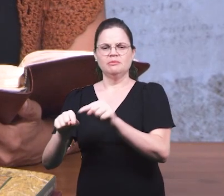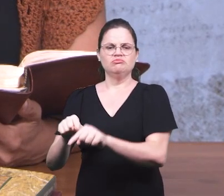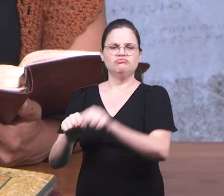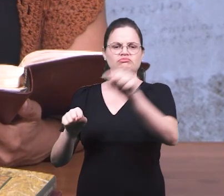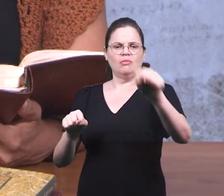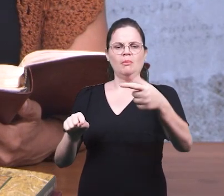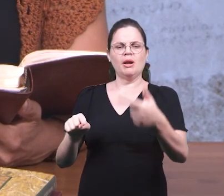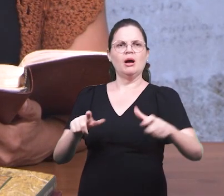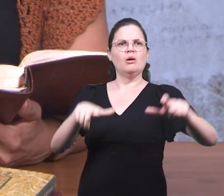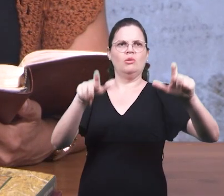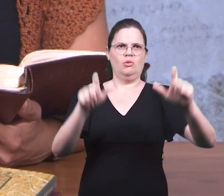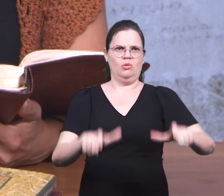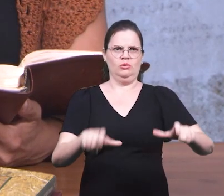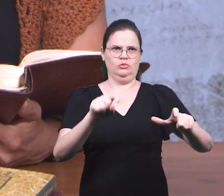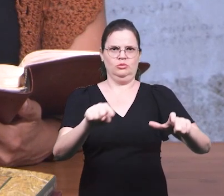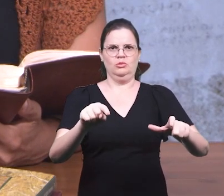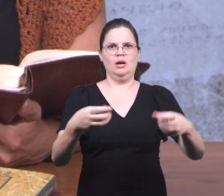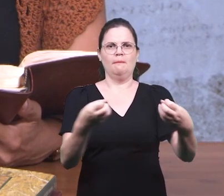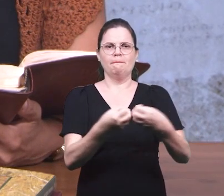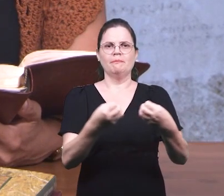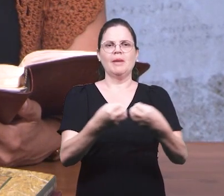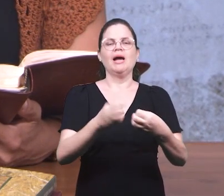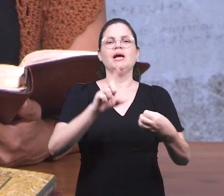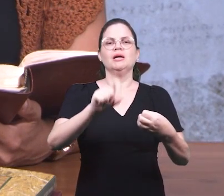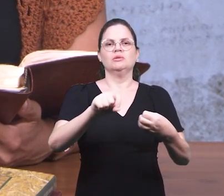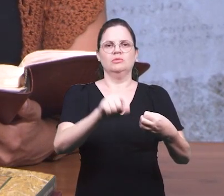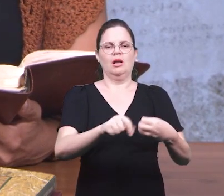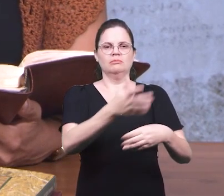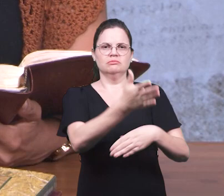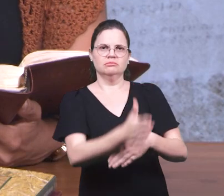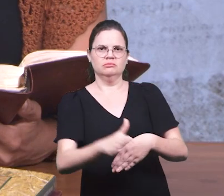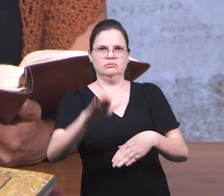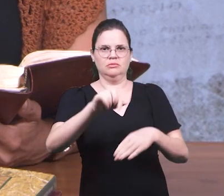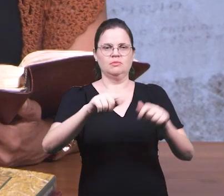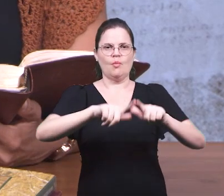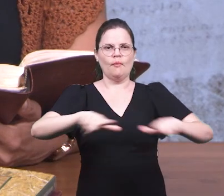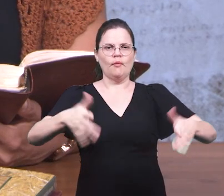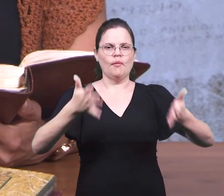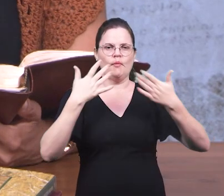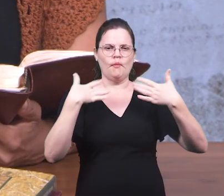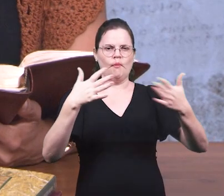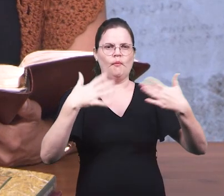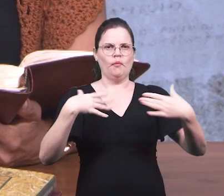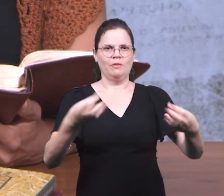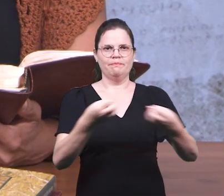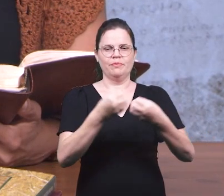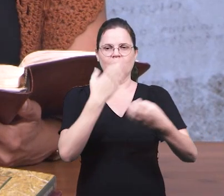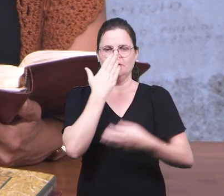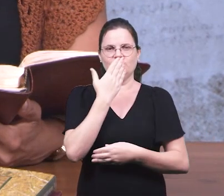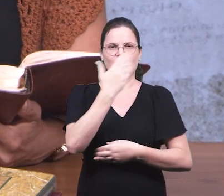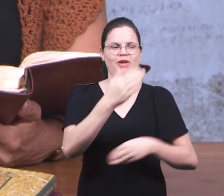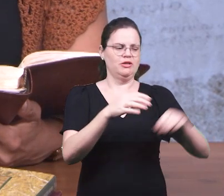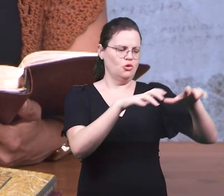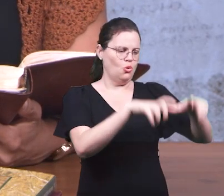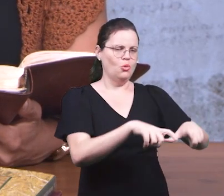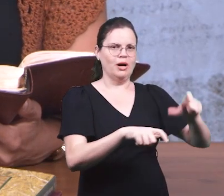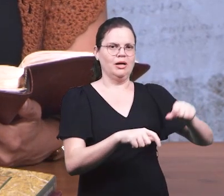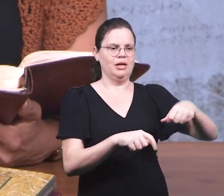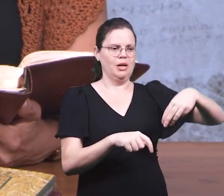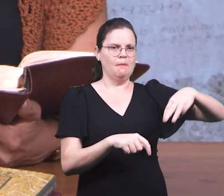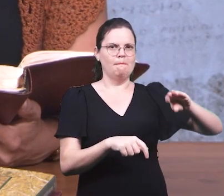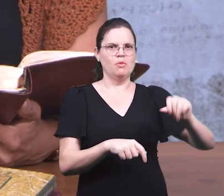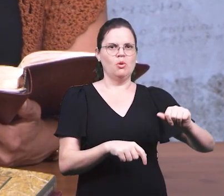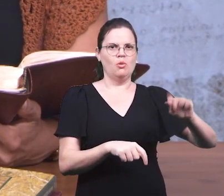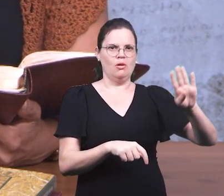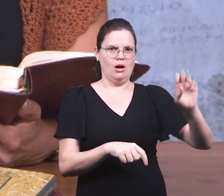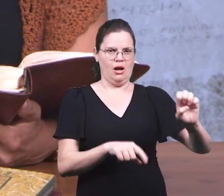e alojaram-se nos outeiros de Abarim, no deserto que está defronte de Moabe, ao nascente do